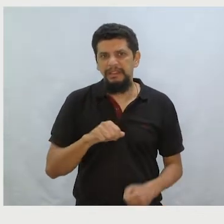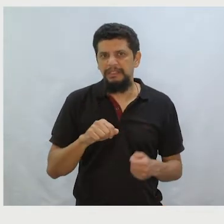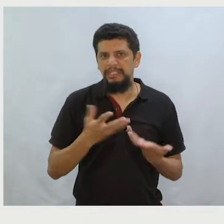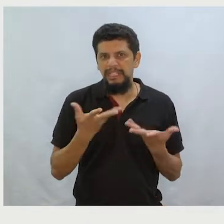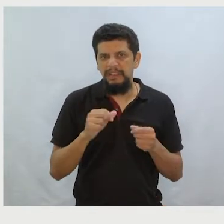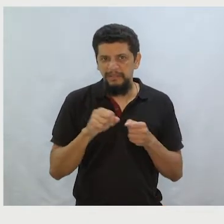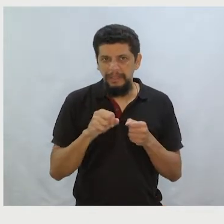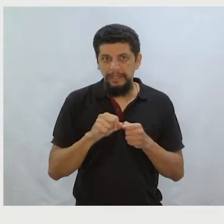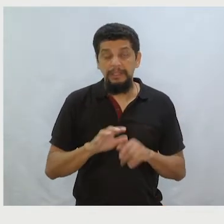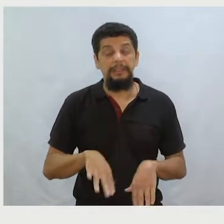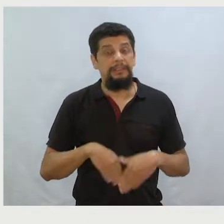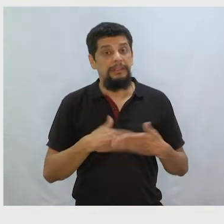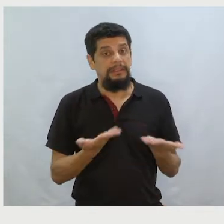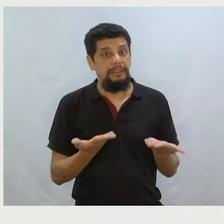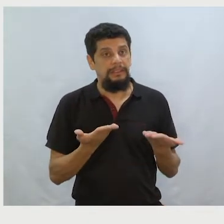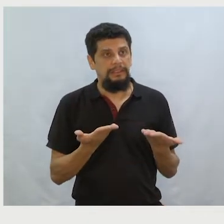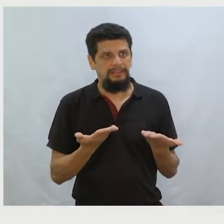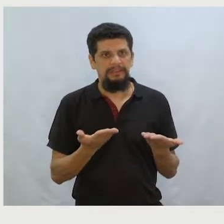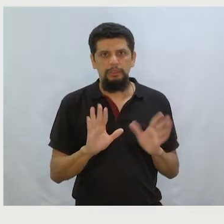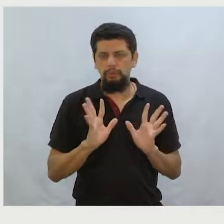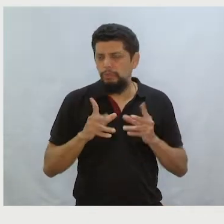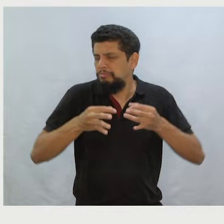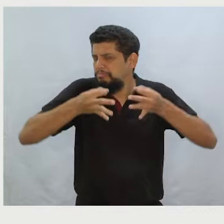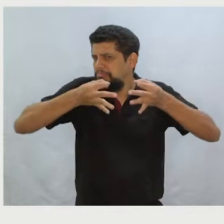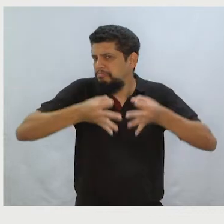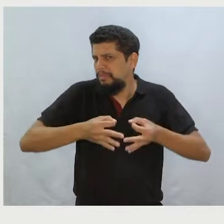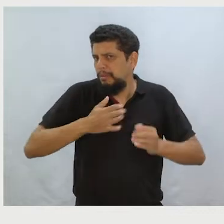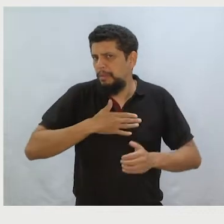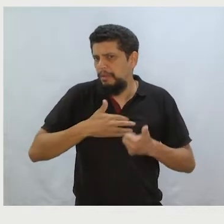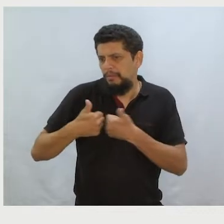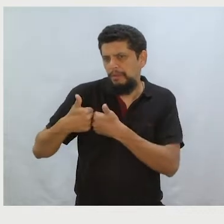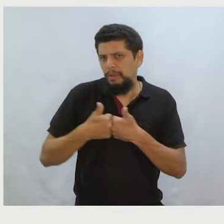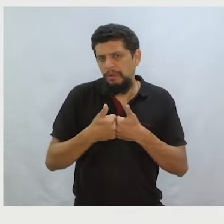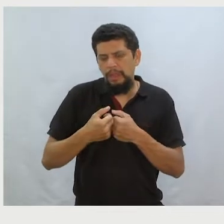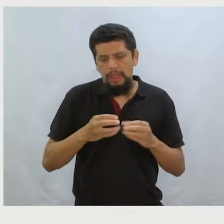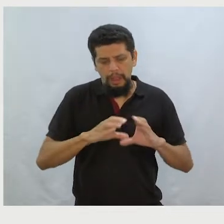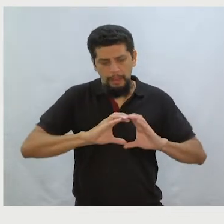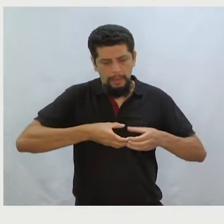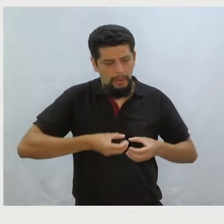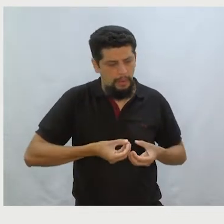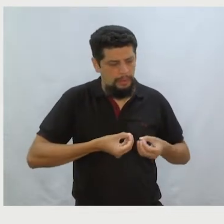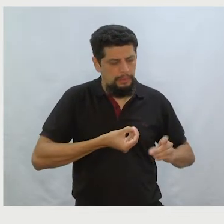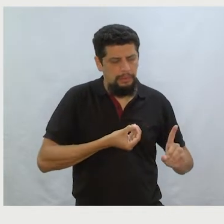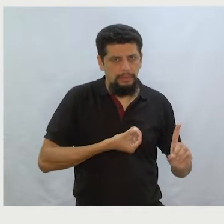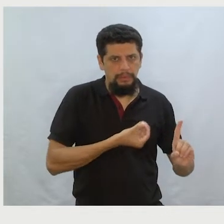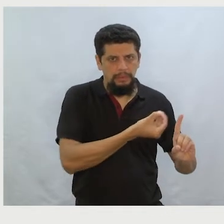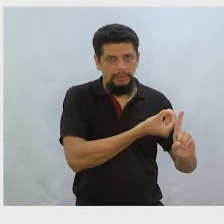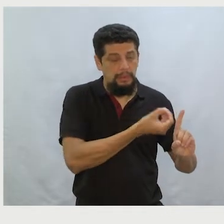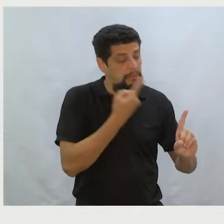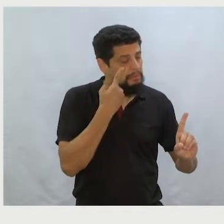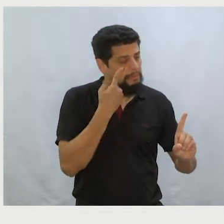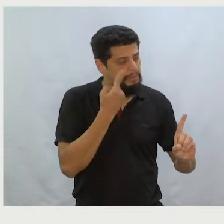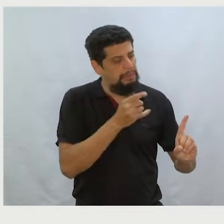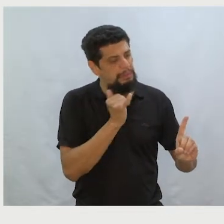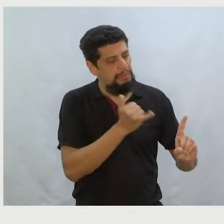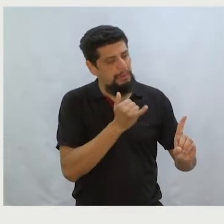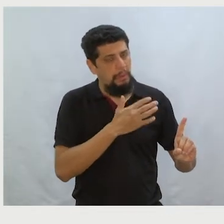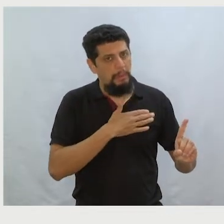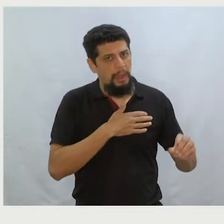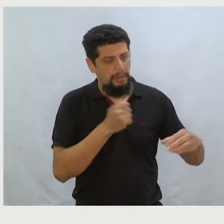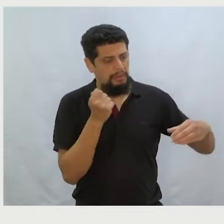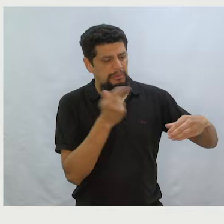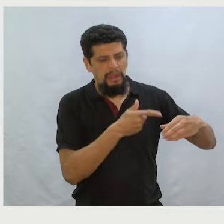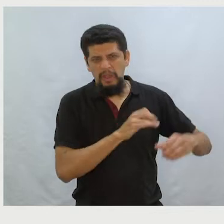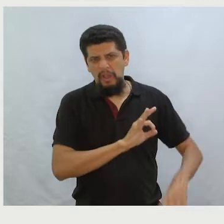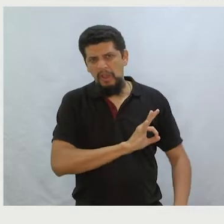aquilo de propósito E aí acabou ficando tudo bem o meu vizinho devolveu a bola verificou a rede e disse que o meu